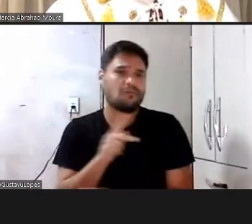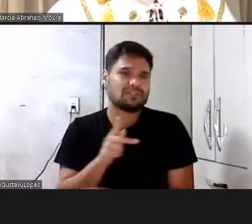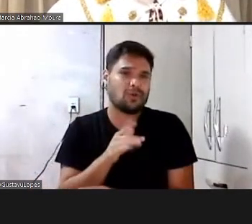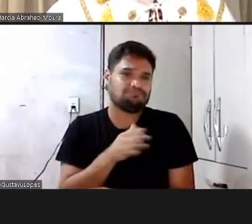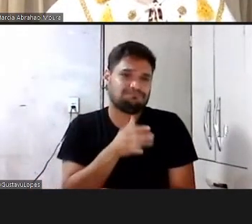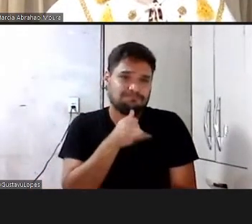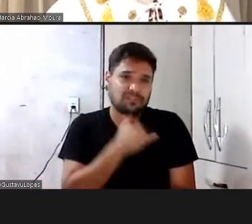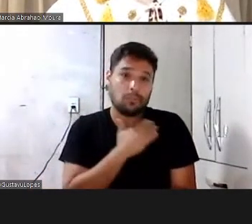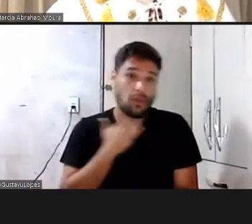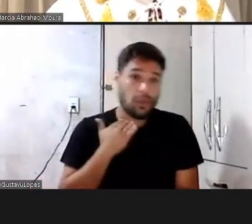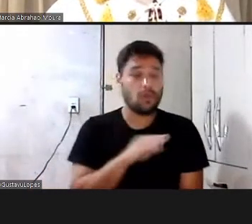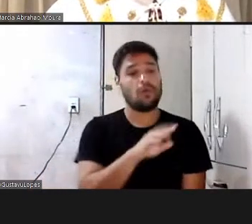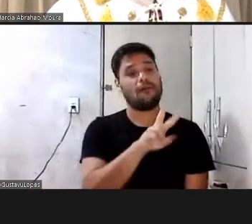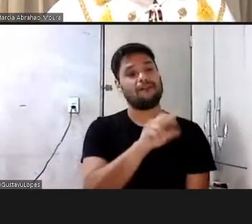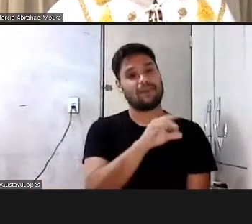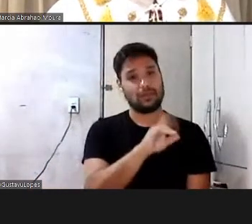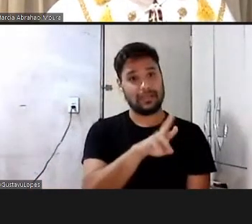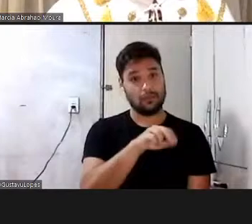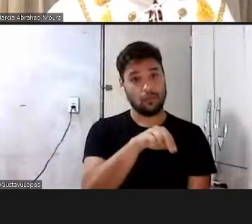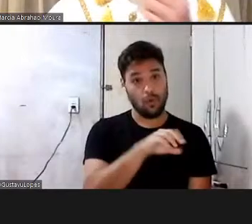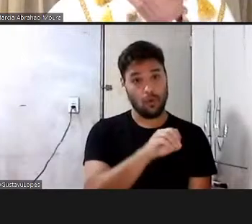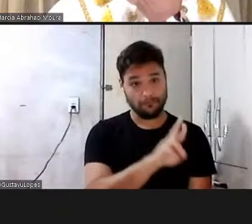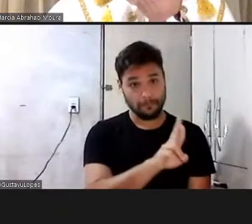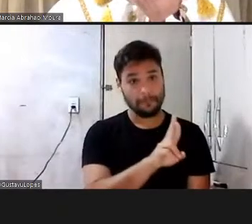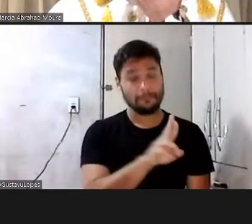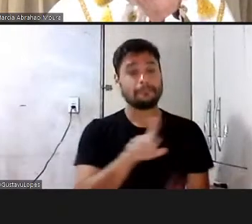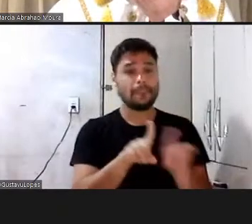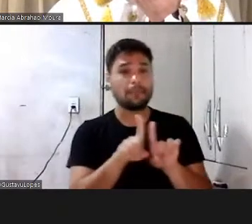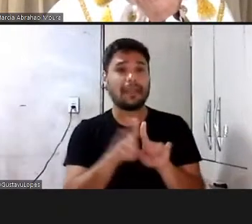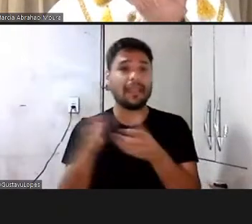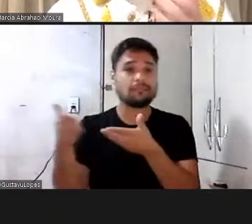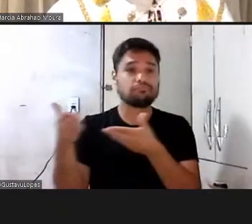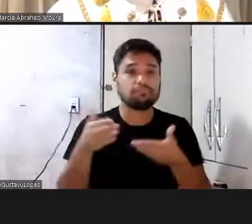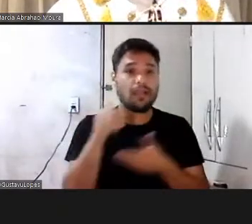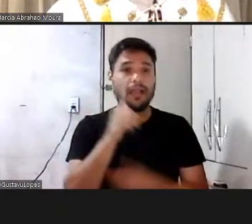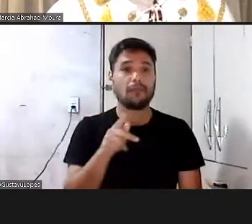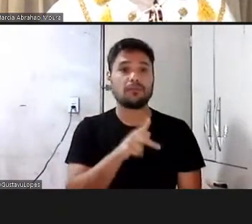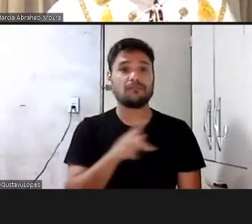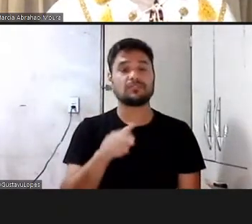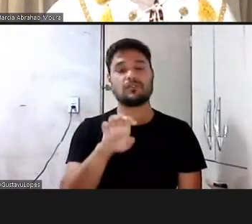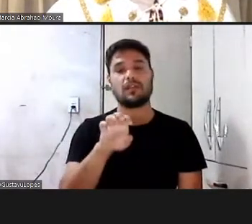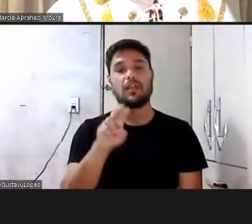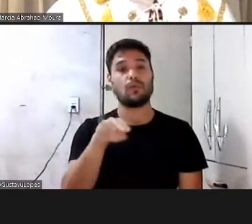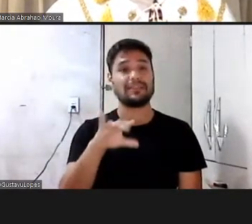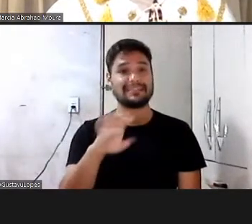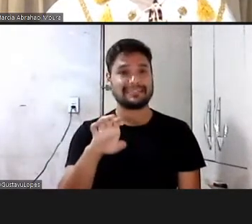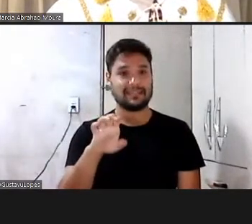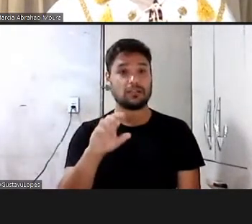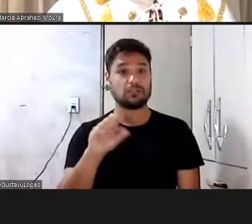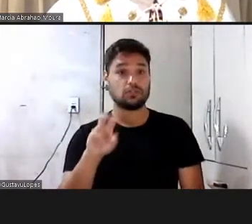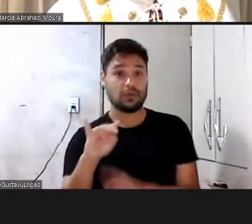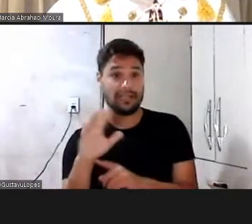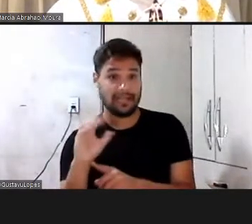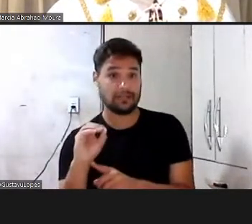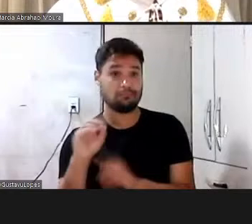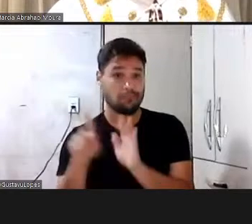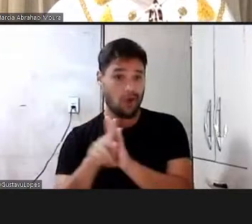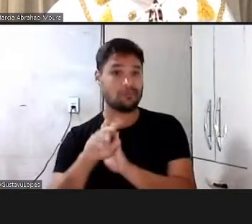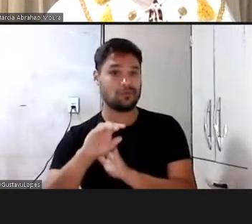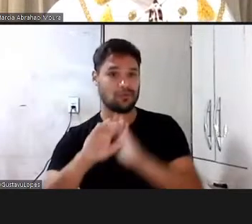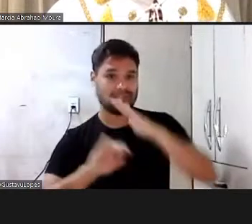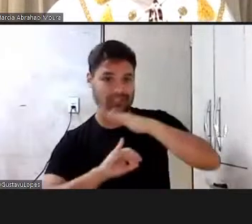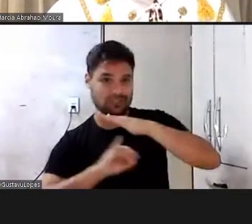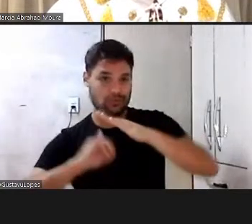Barbosa Cruz, com a participação da igualmente proeminente professora Eunice Soriano, do Instituto de Psicologia.